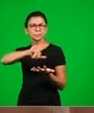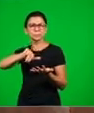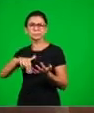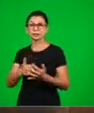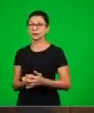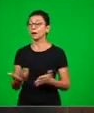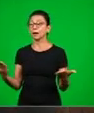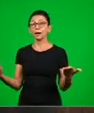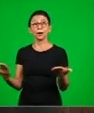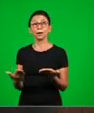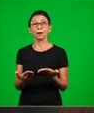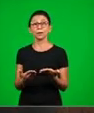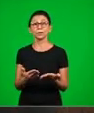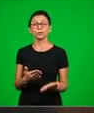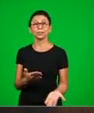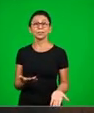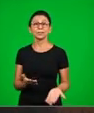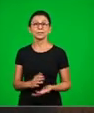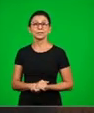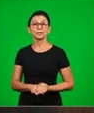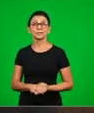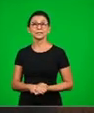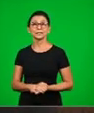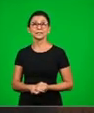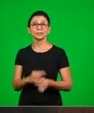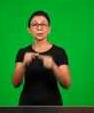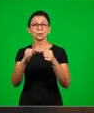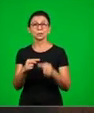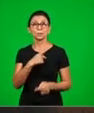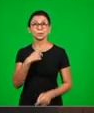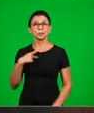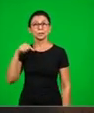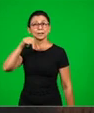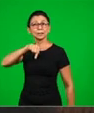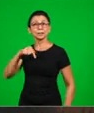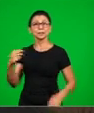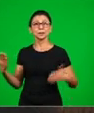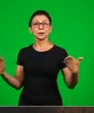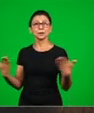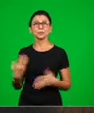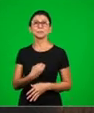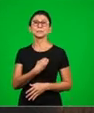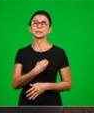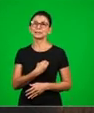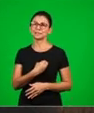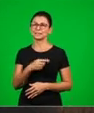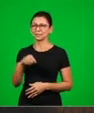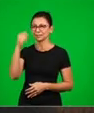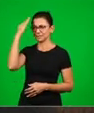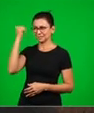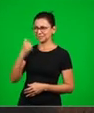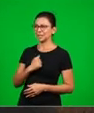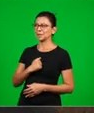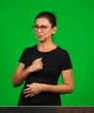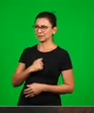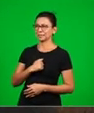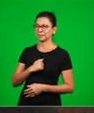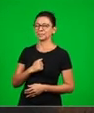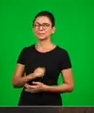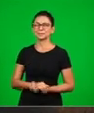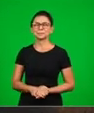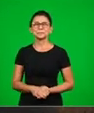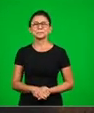está aqui. Eu não sei se ele está sabendo do que estão fazendo lá. Mas eles mandaram para mim. Então, da Igreja Central de Pampulha.